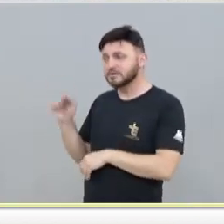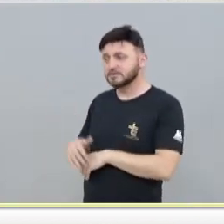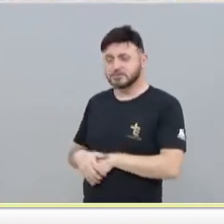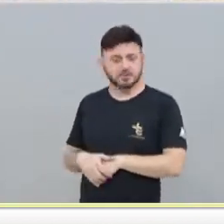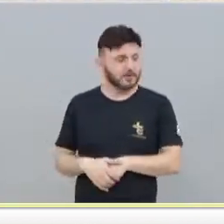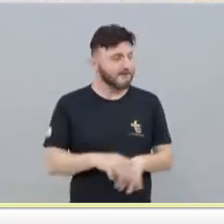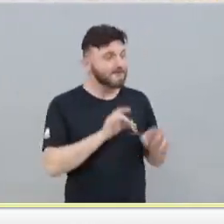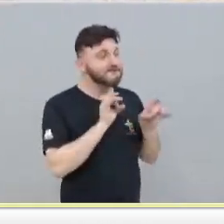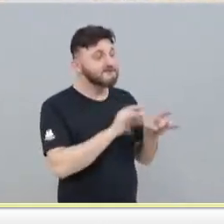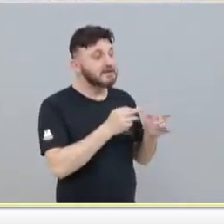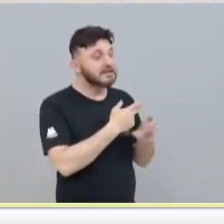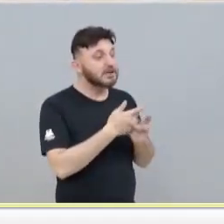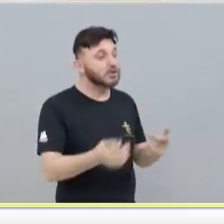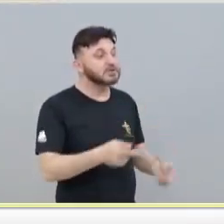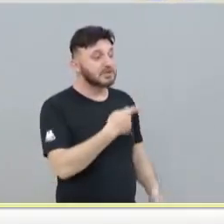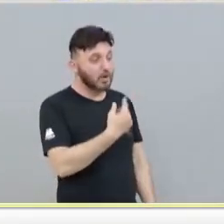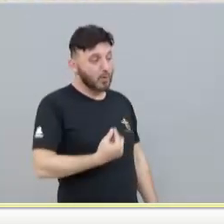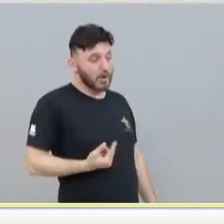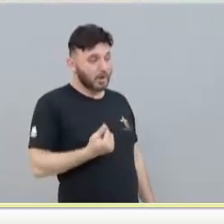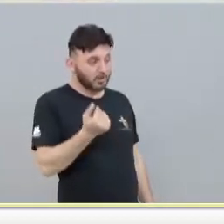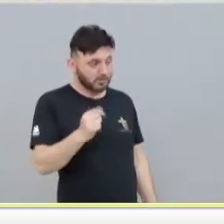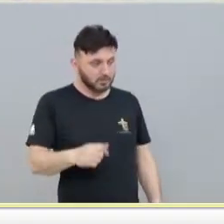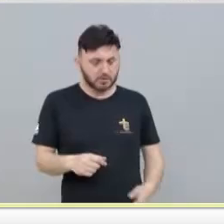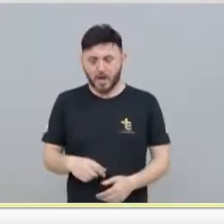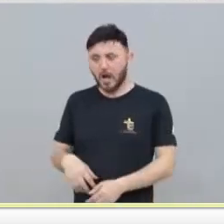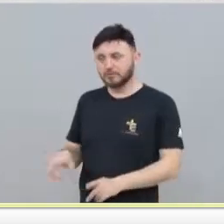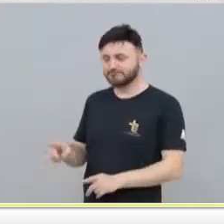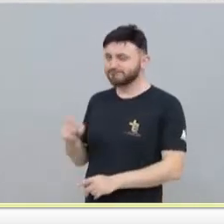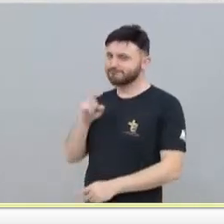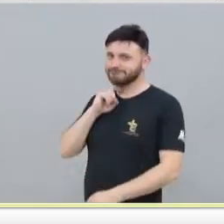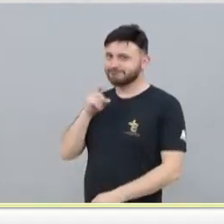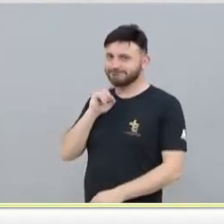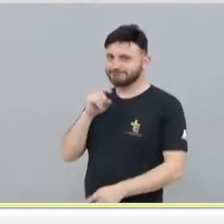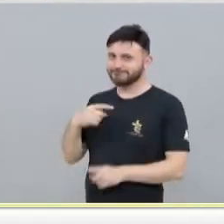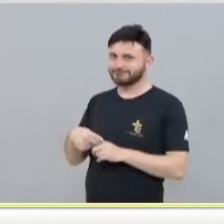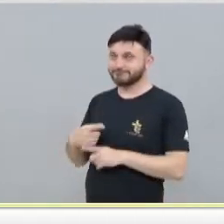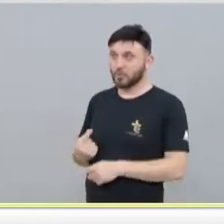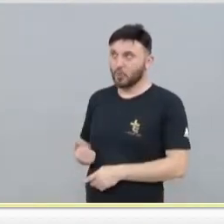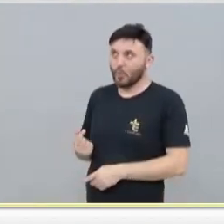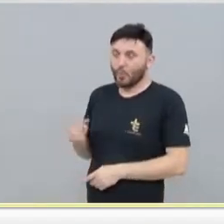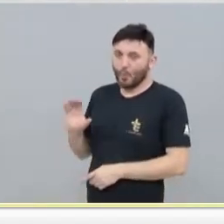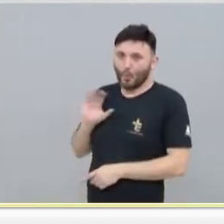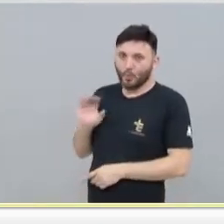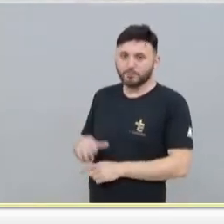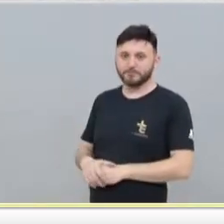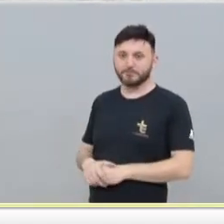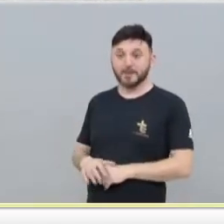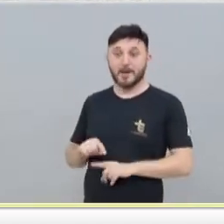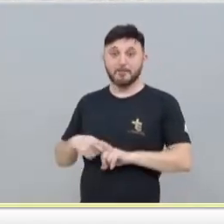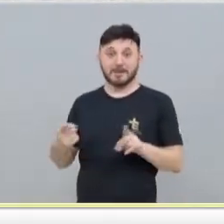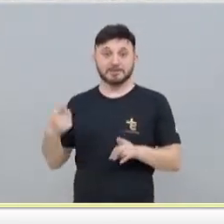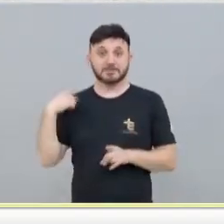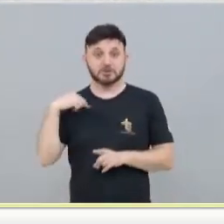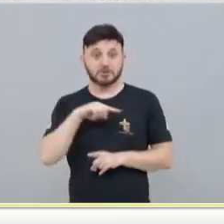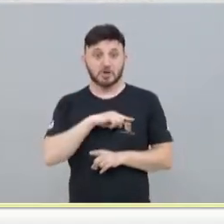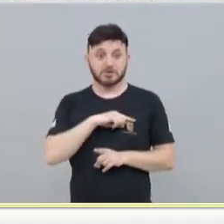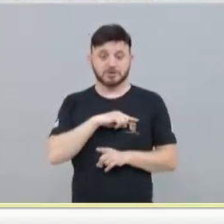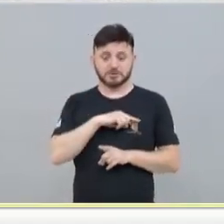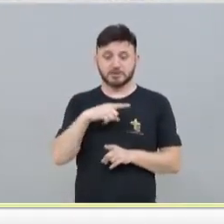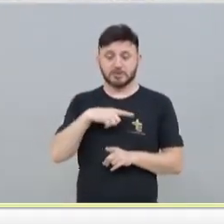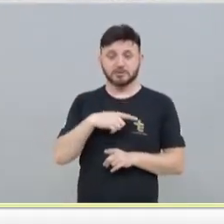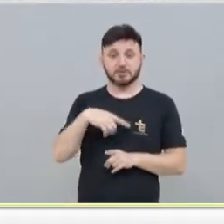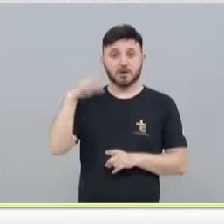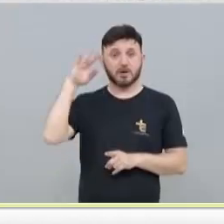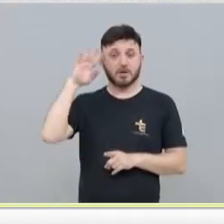conseguiu no próprio ser humano em você nós temos essa noção de que podemos mais